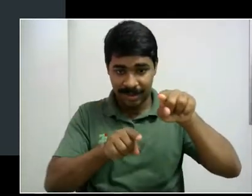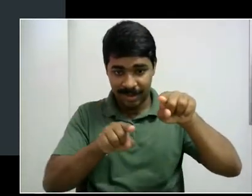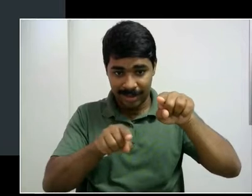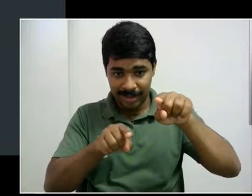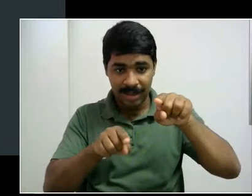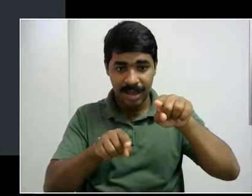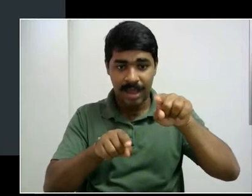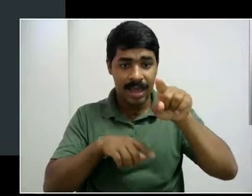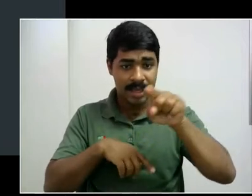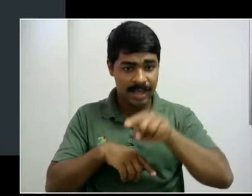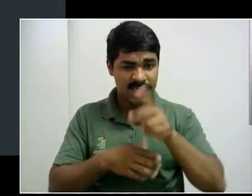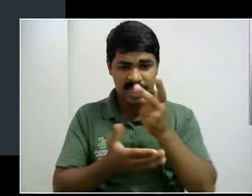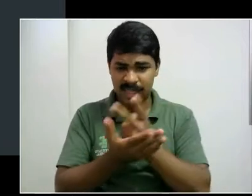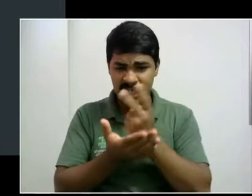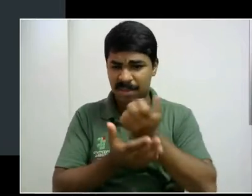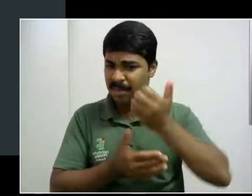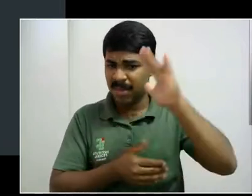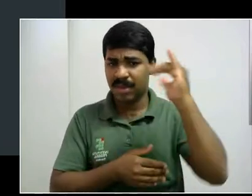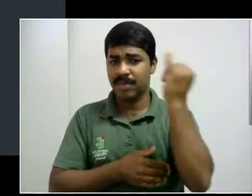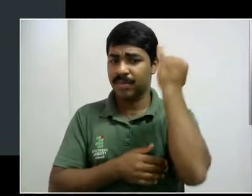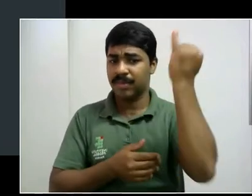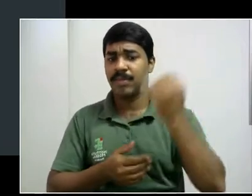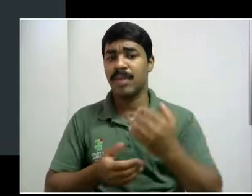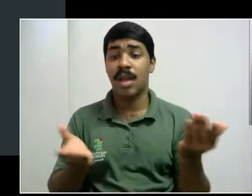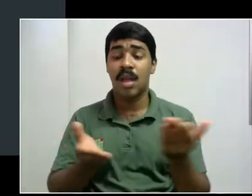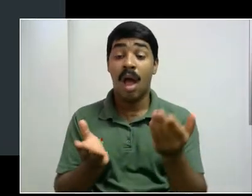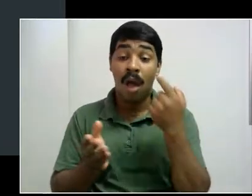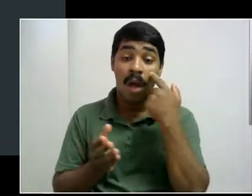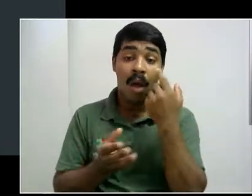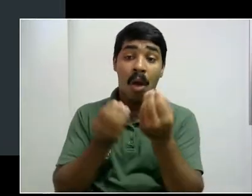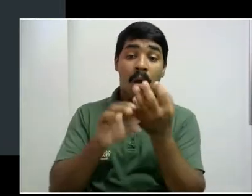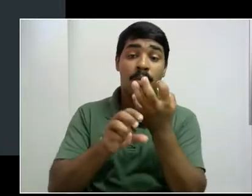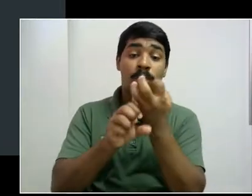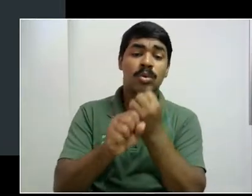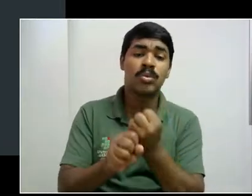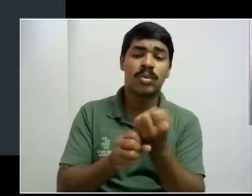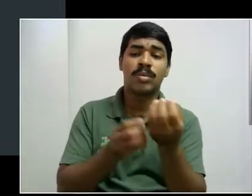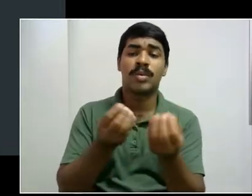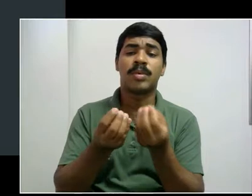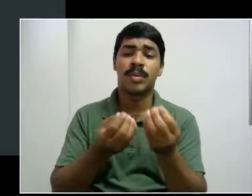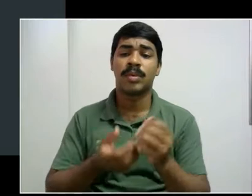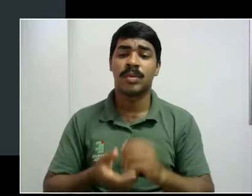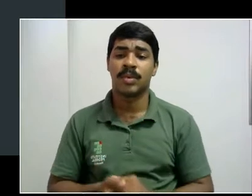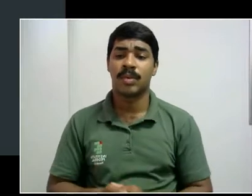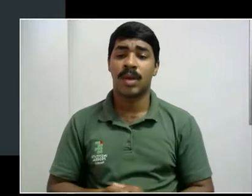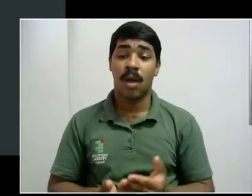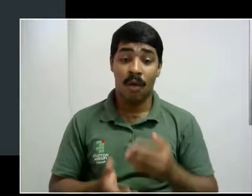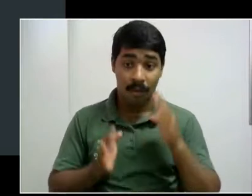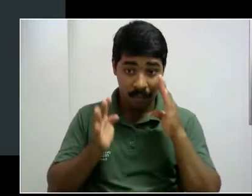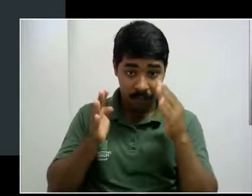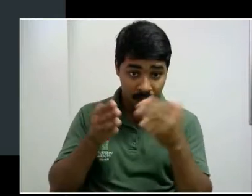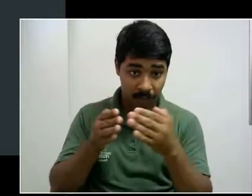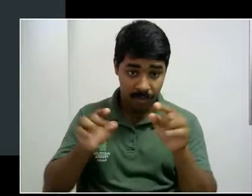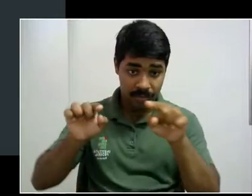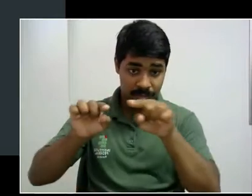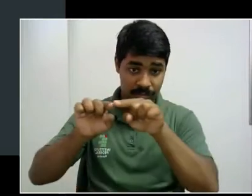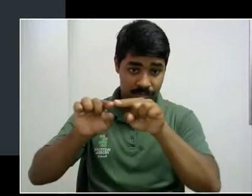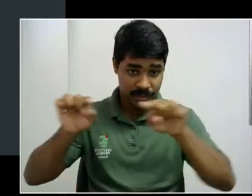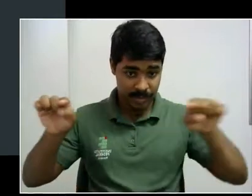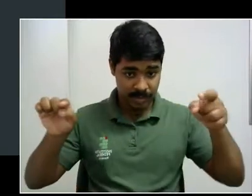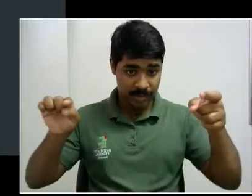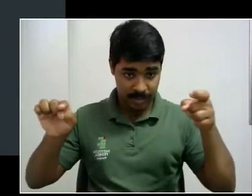Bom, primeiro vamos calcular então como é que é o ponto onde ela corta o eixo x, tá? Estou olhando para esse eixo aqui agora.